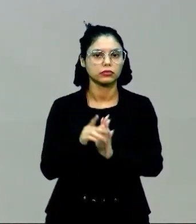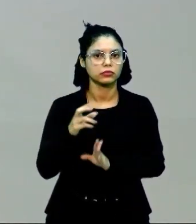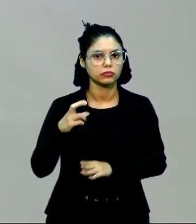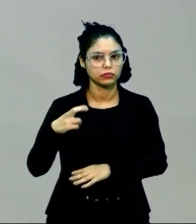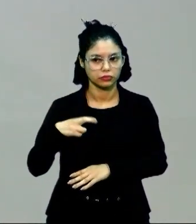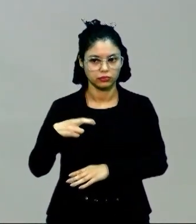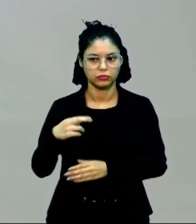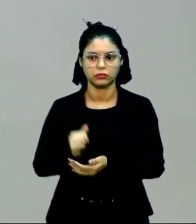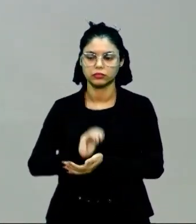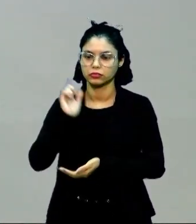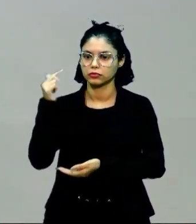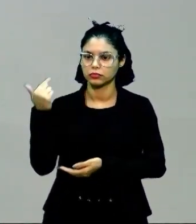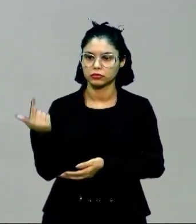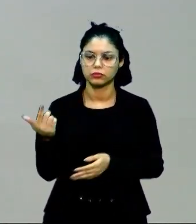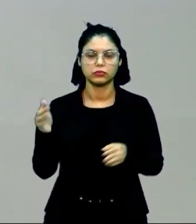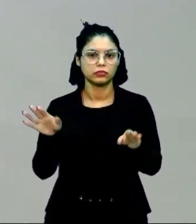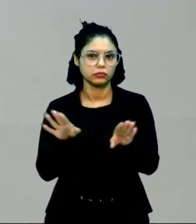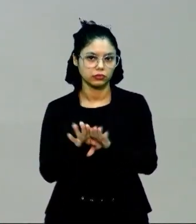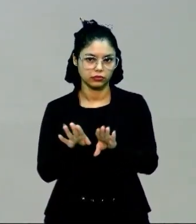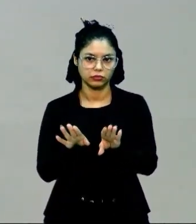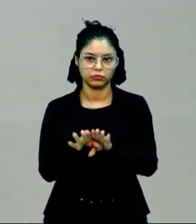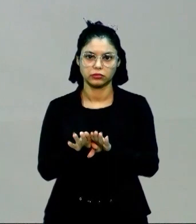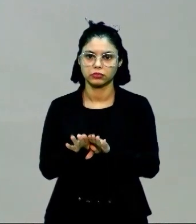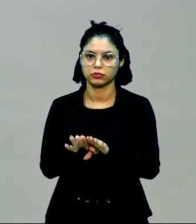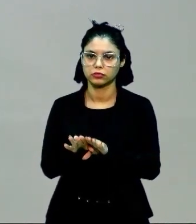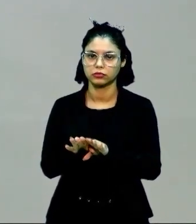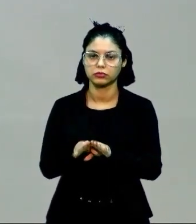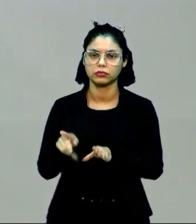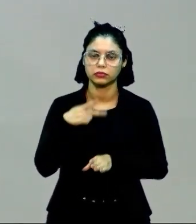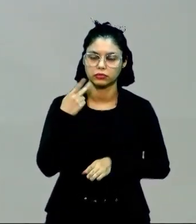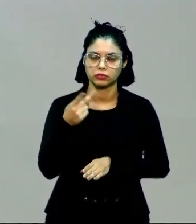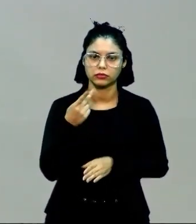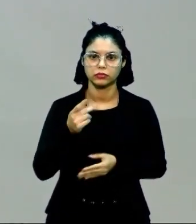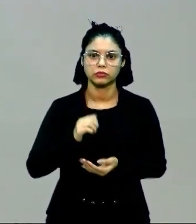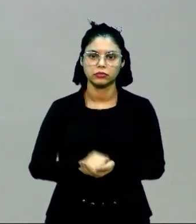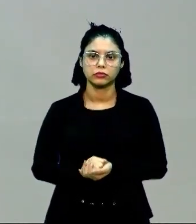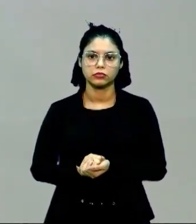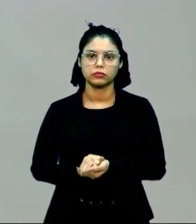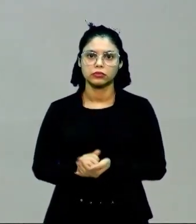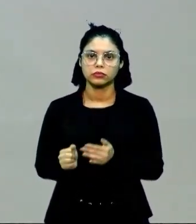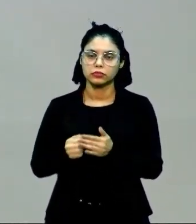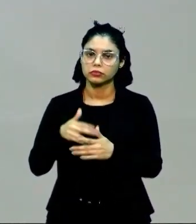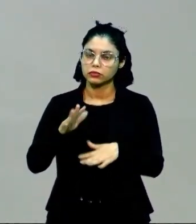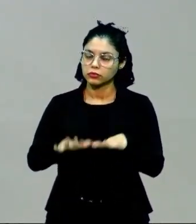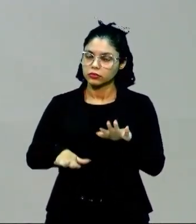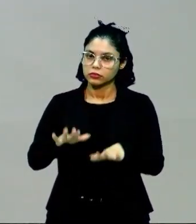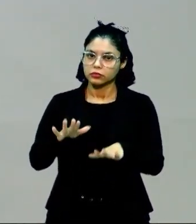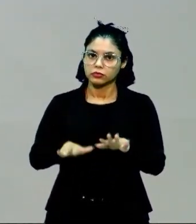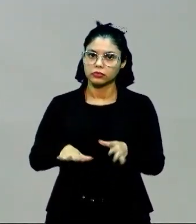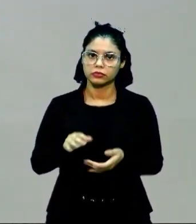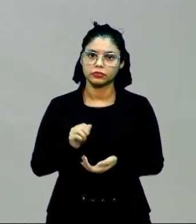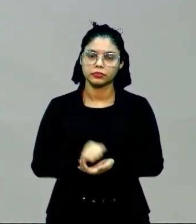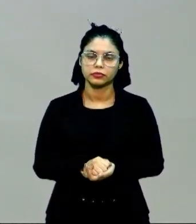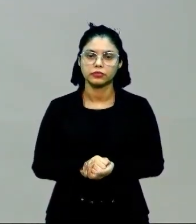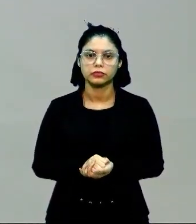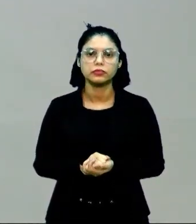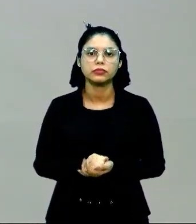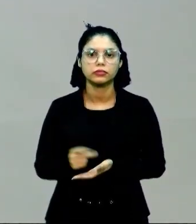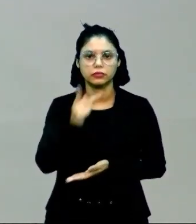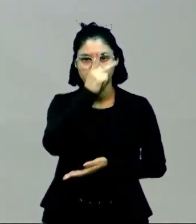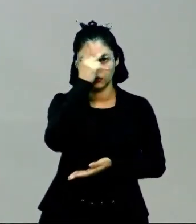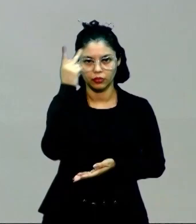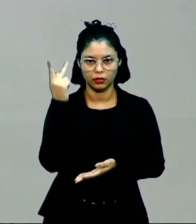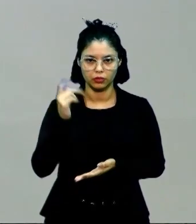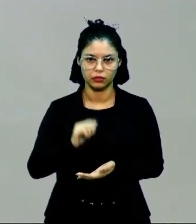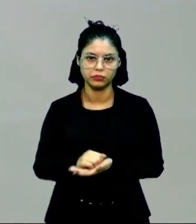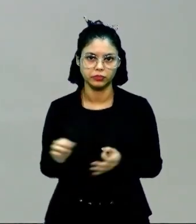particular, dentre outras situações que eu poderia aqui estar mencionando. Só que muitas das vezes as